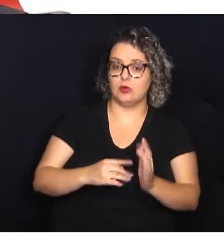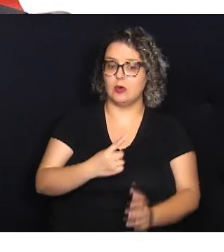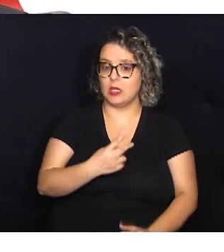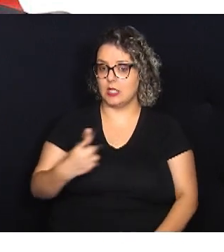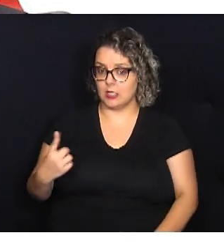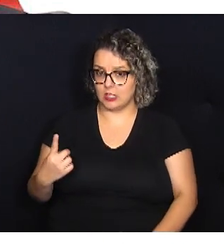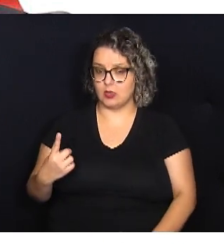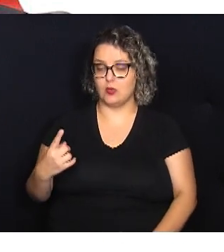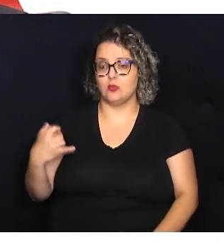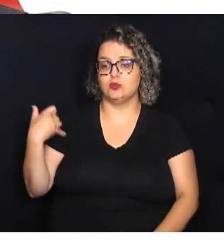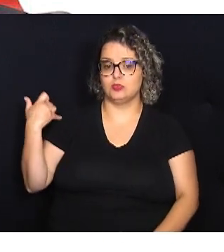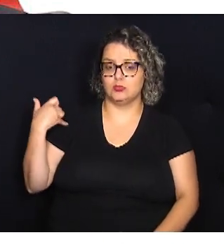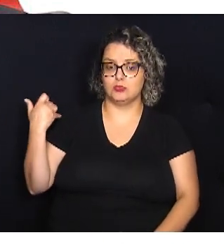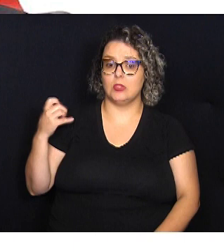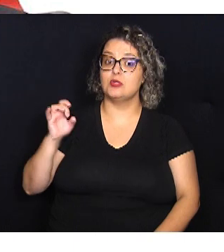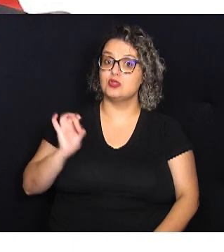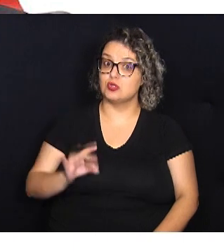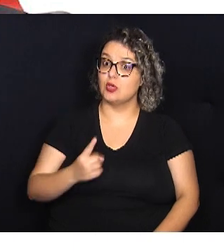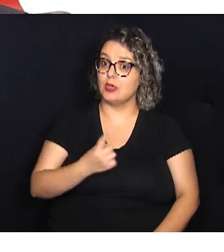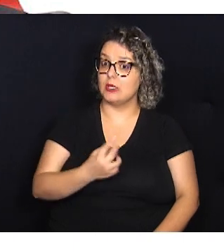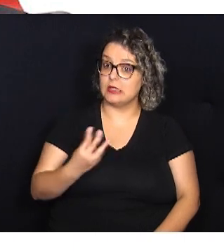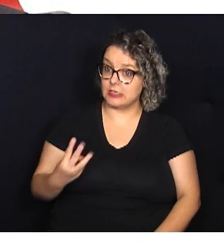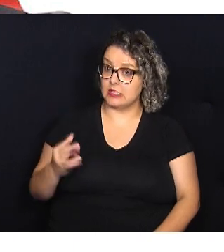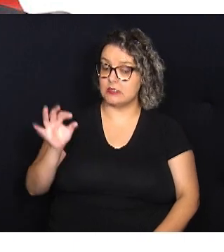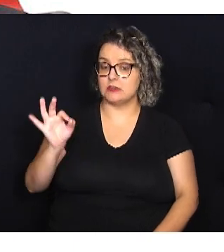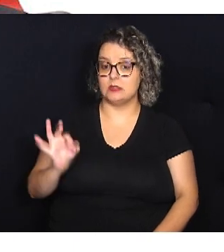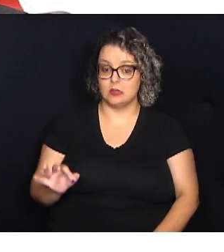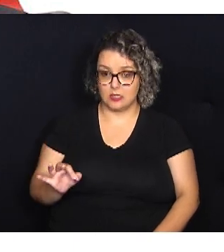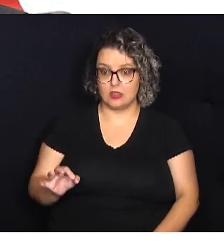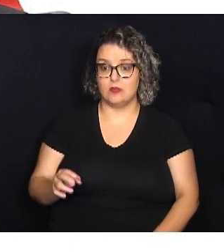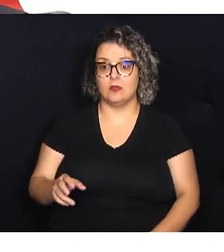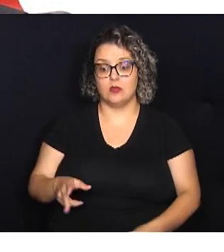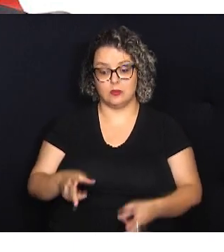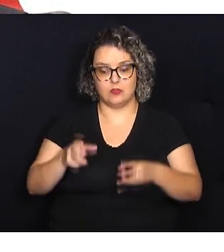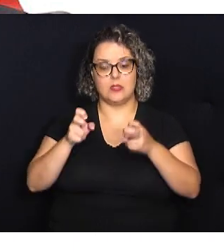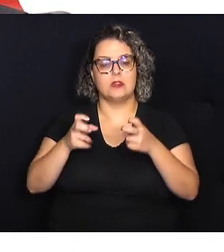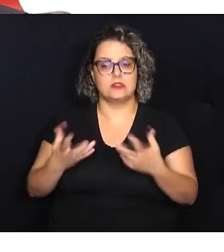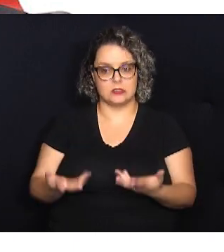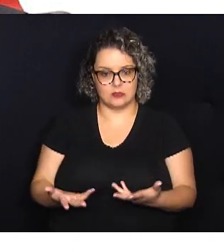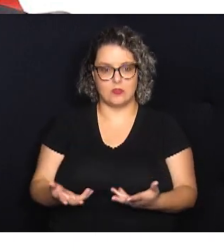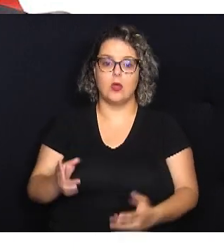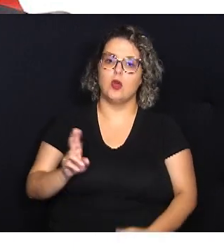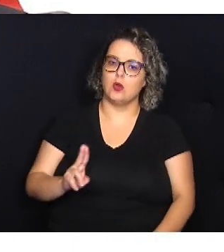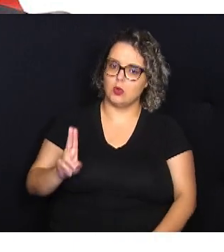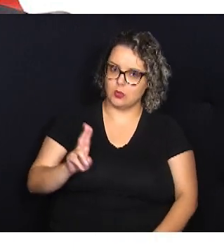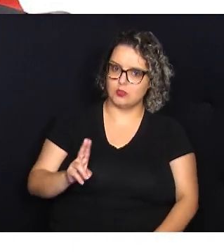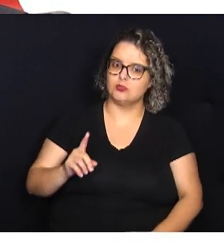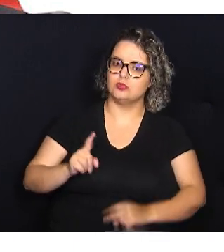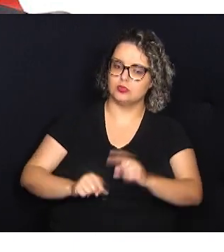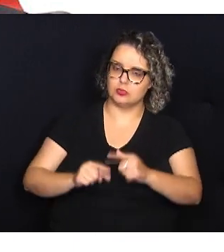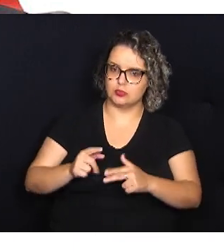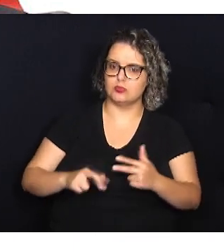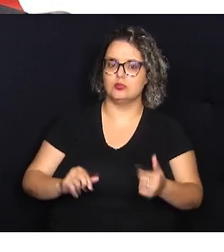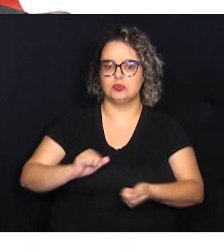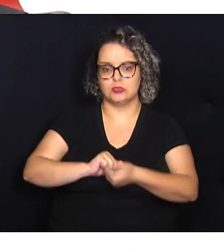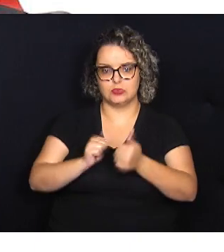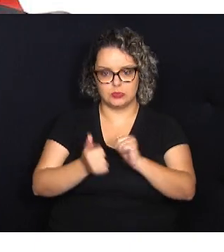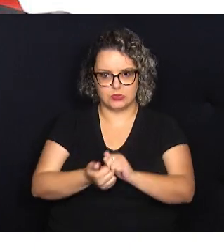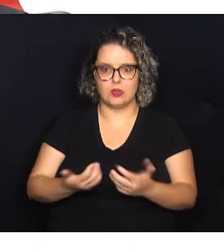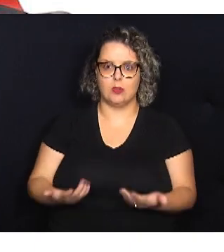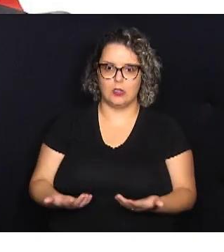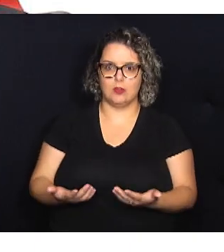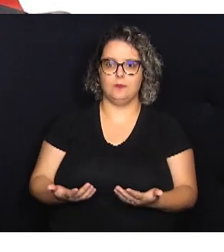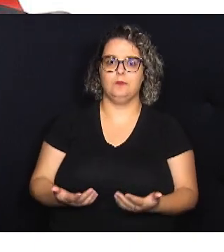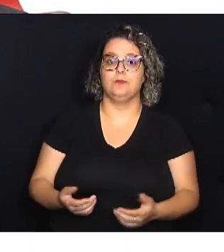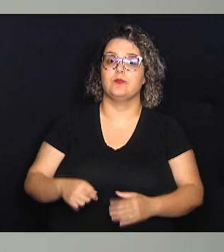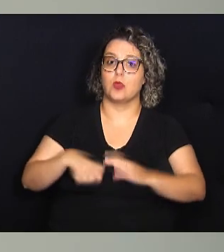faixa dos 5 aos 11 anos apenas 13% foram observados usando os dispositivos